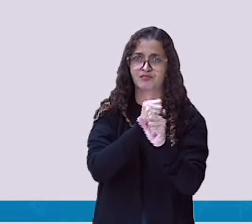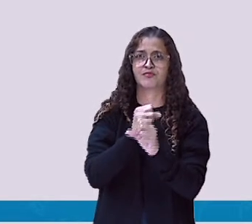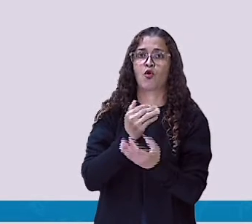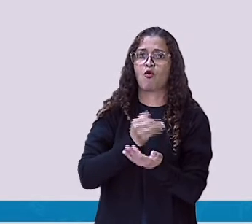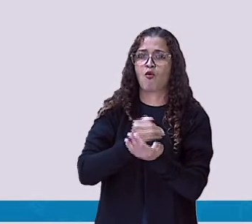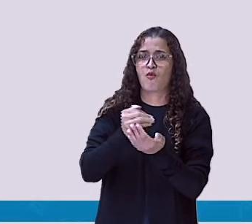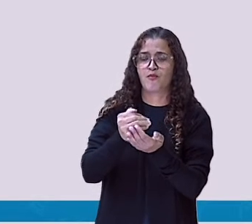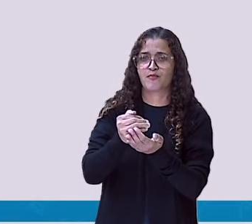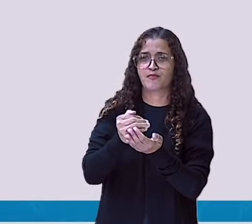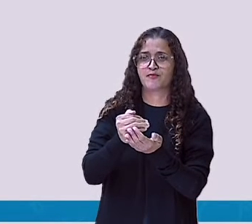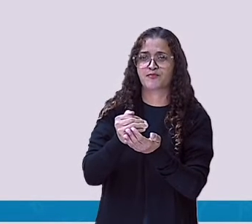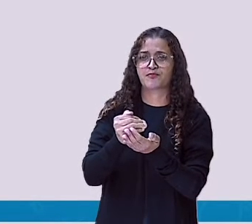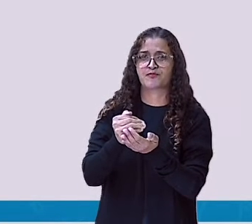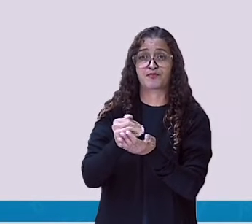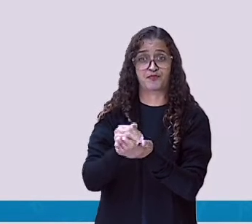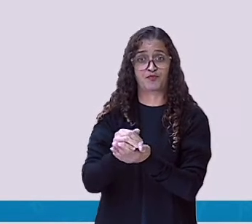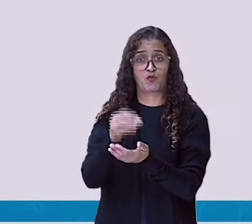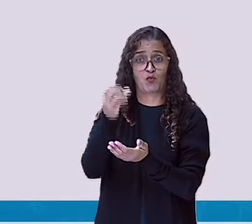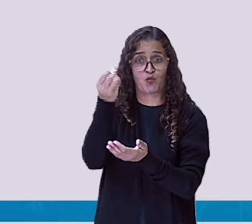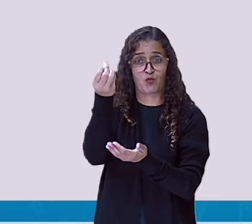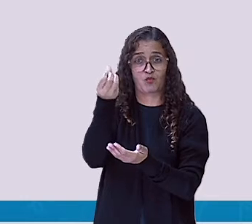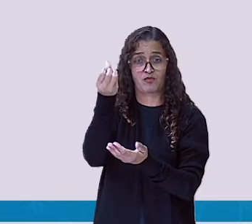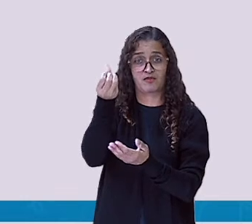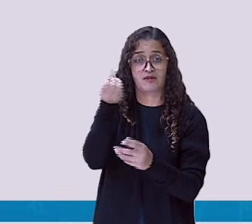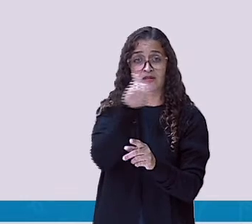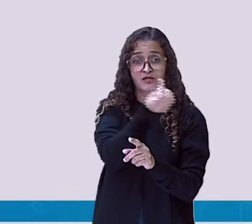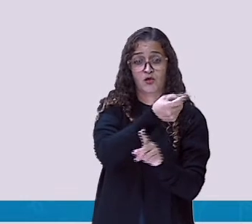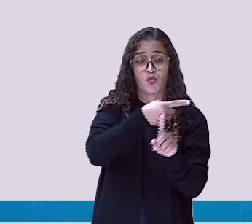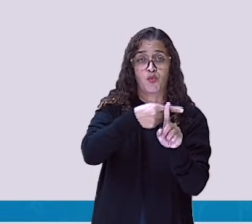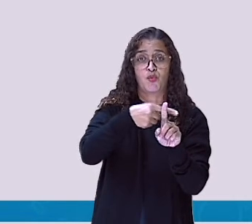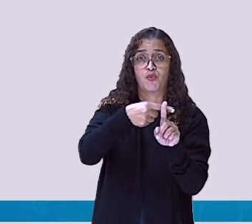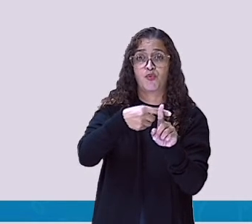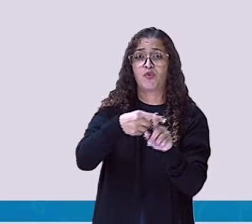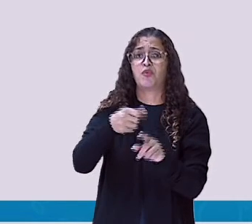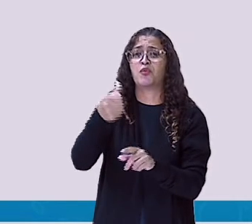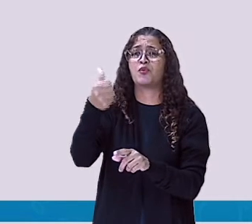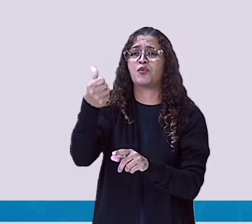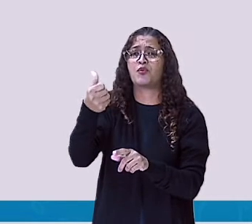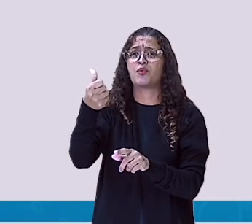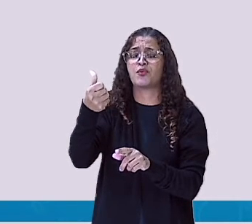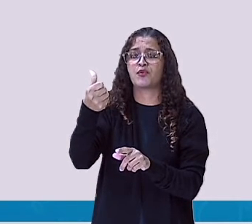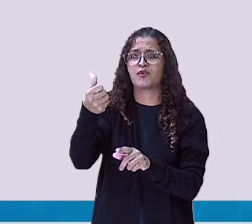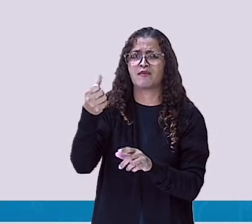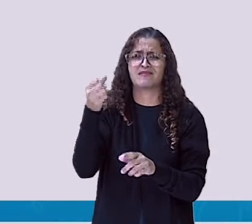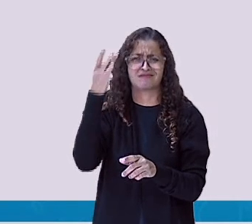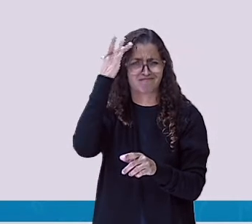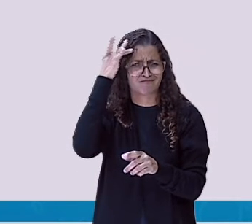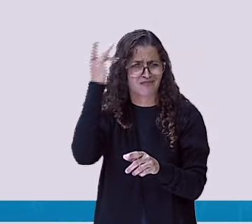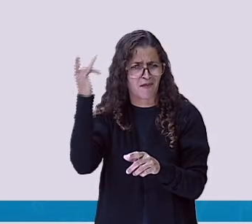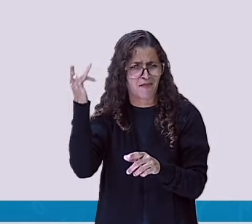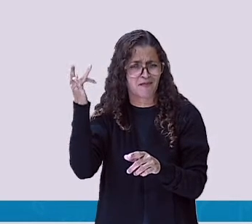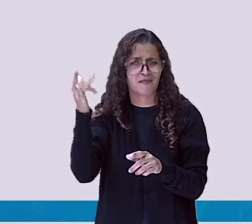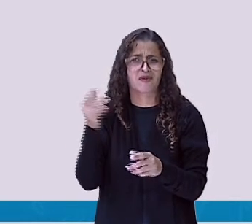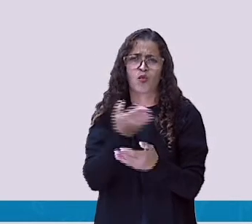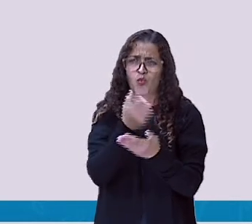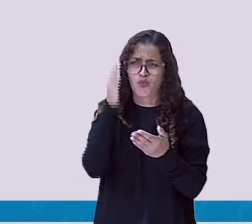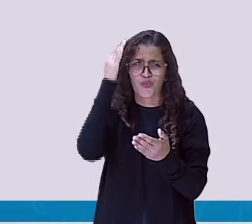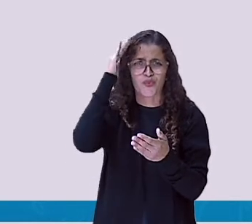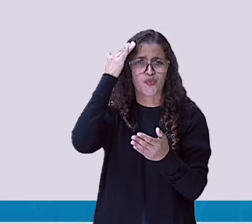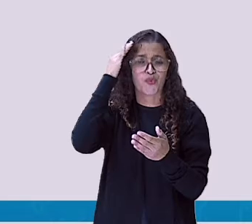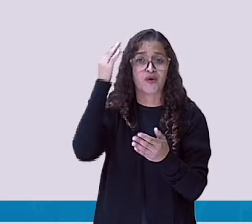aqui, olha, partindo do 6. 6 mais 1 é quanto? Uma conta bem simples,